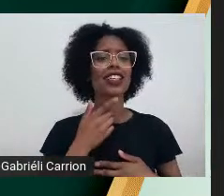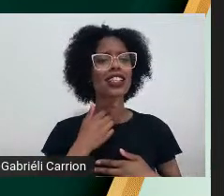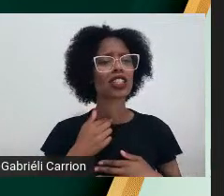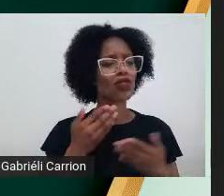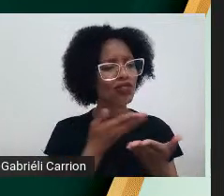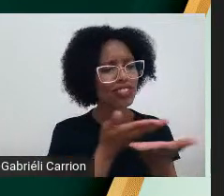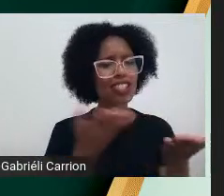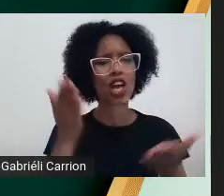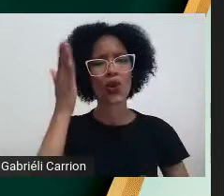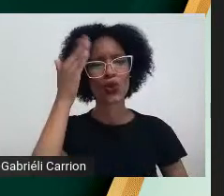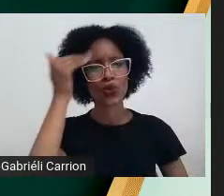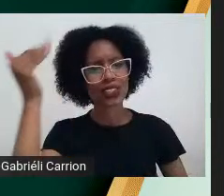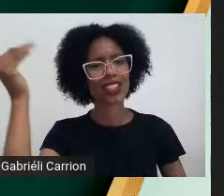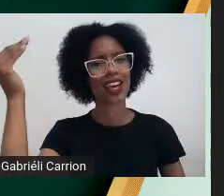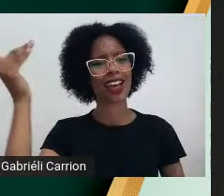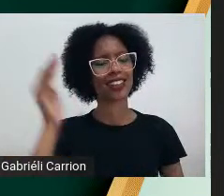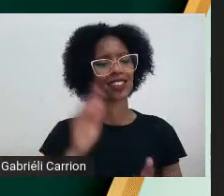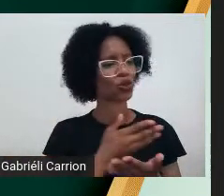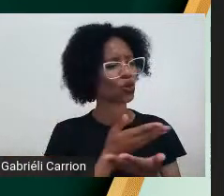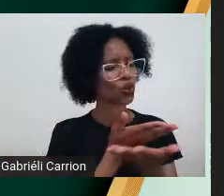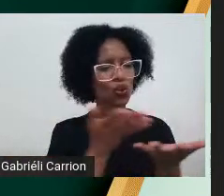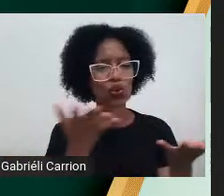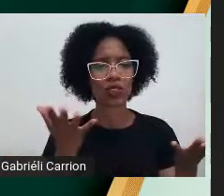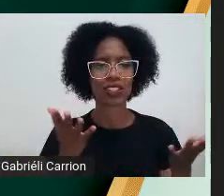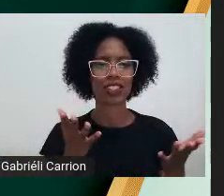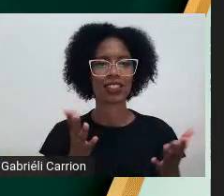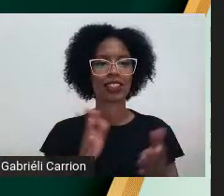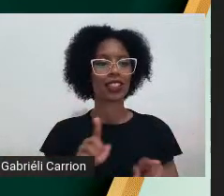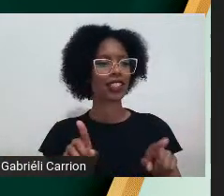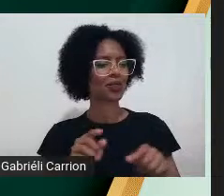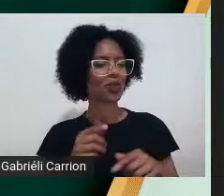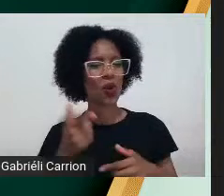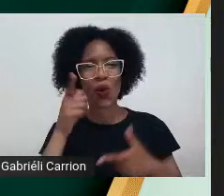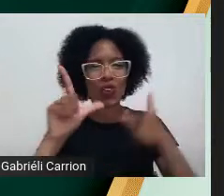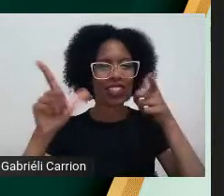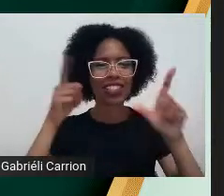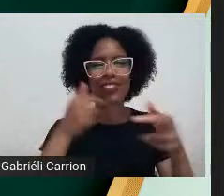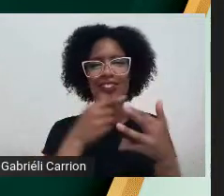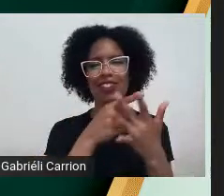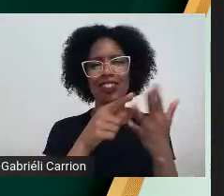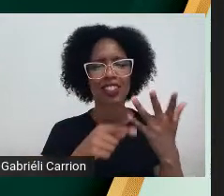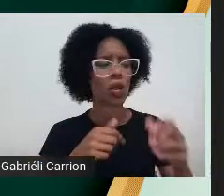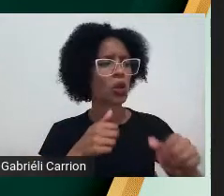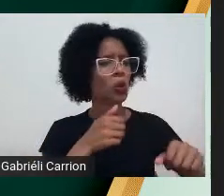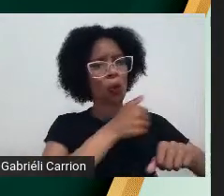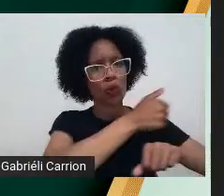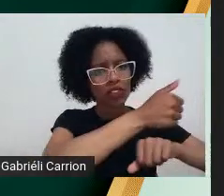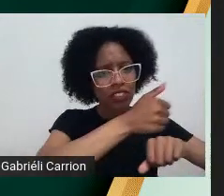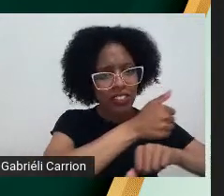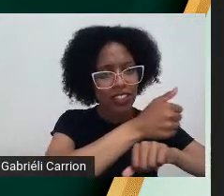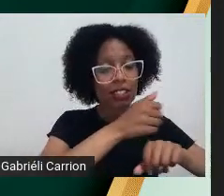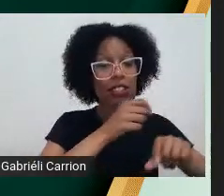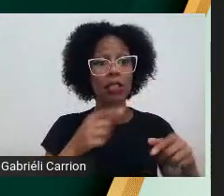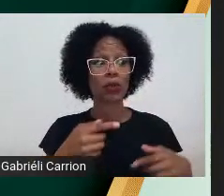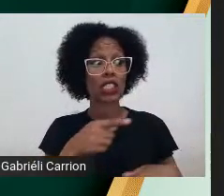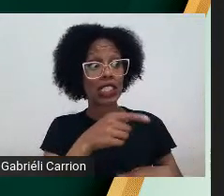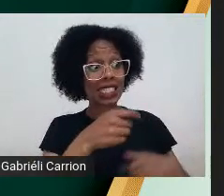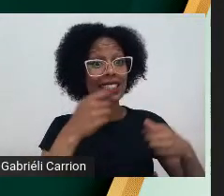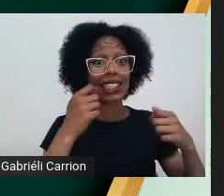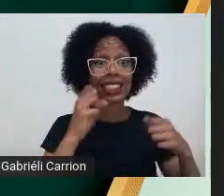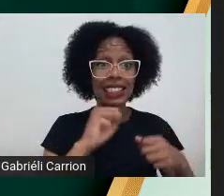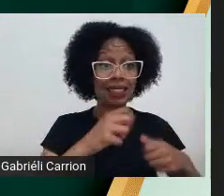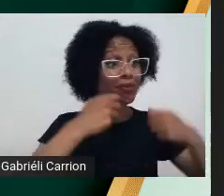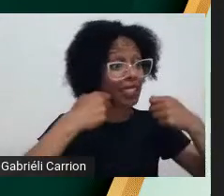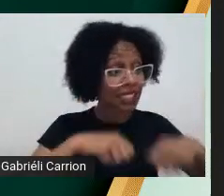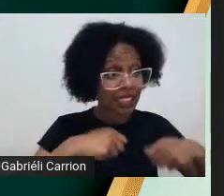sucesso, vocês tenham muitas realizações atuando profissionalmente. Se vocês precisarem da Unipampa,